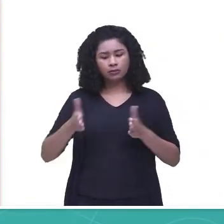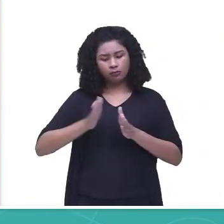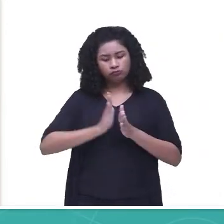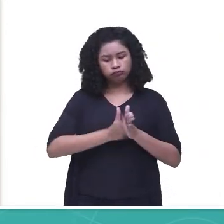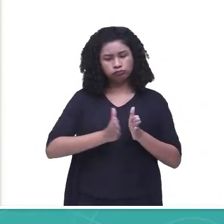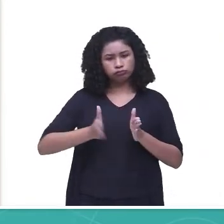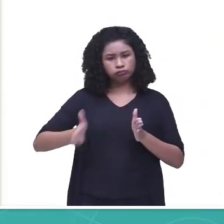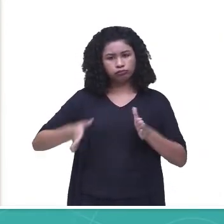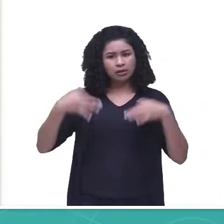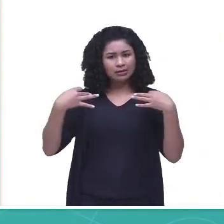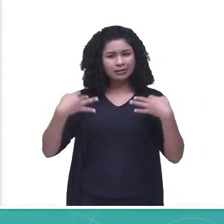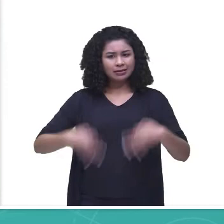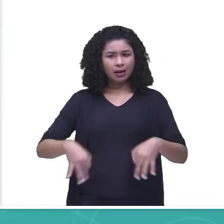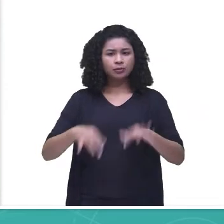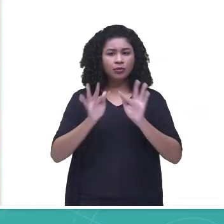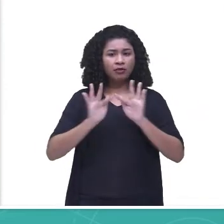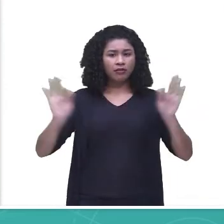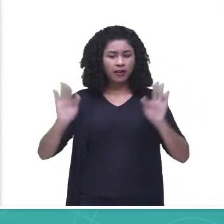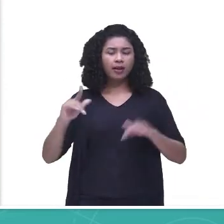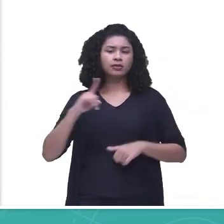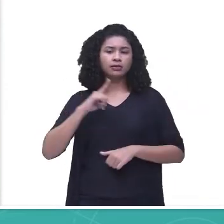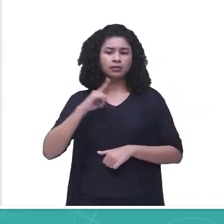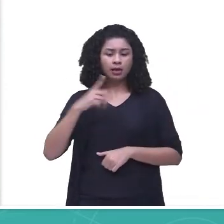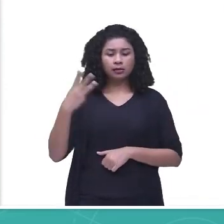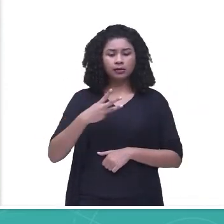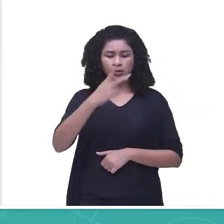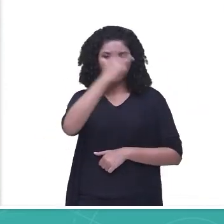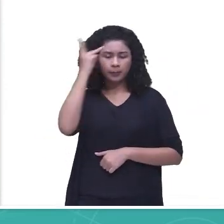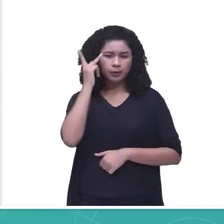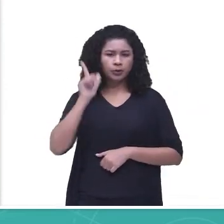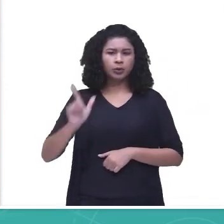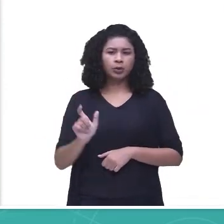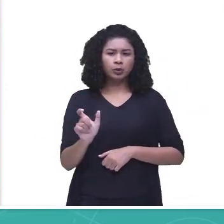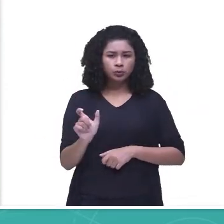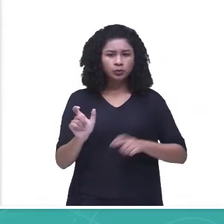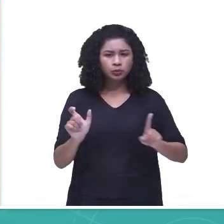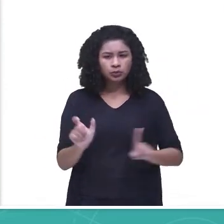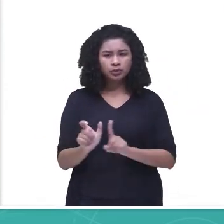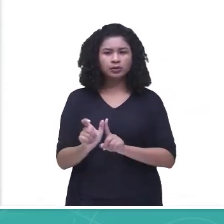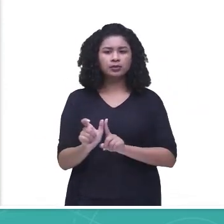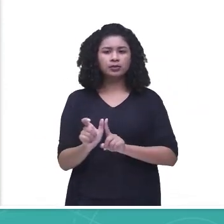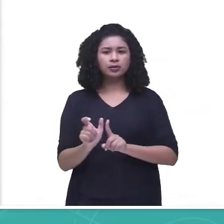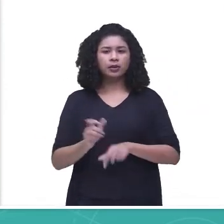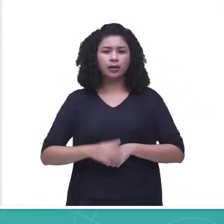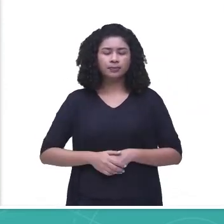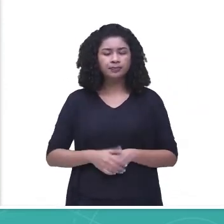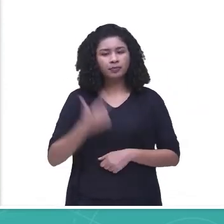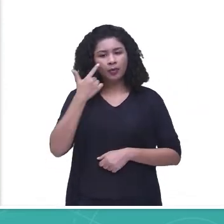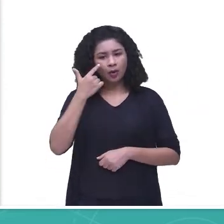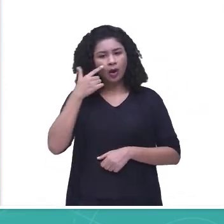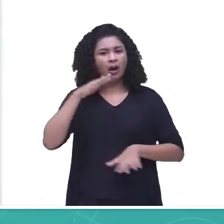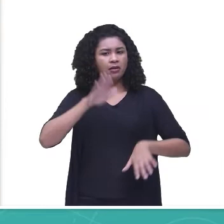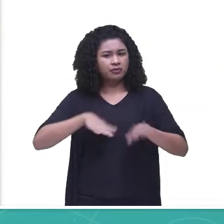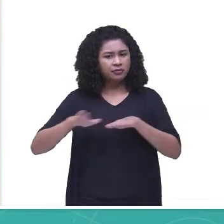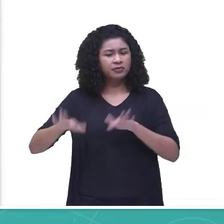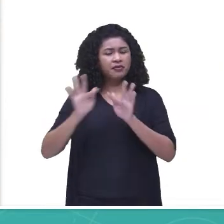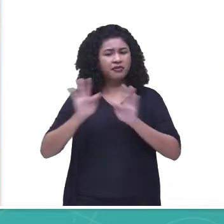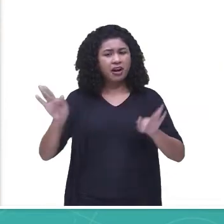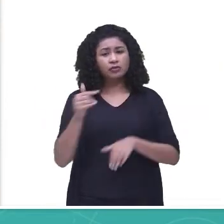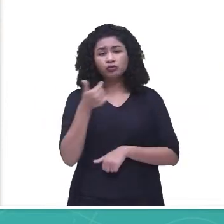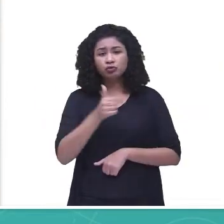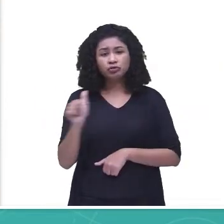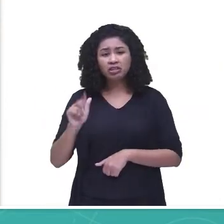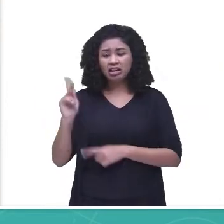uma frase que tem terceira pessoa do singular. Nem sempre nas minhas frases, tá? Eu vou ter he, she e it. Às vezes eu